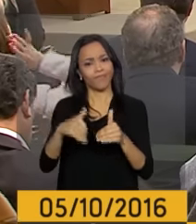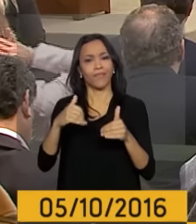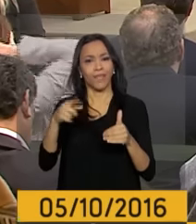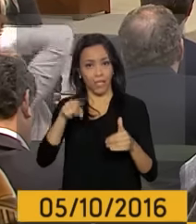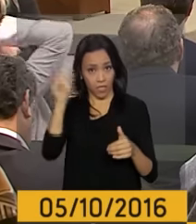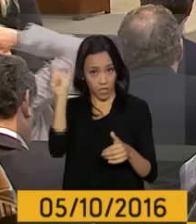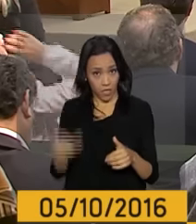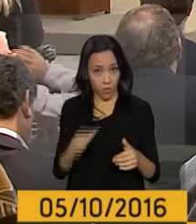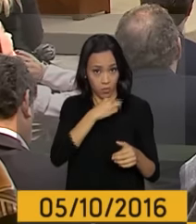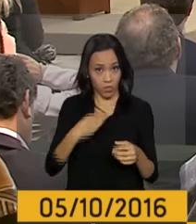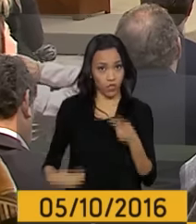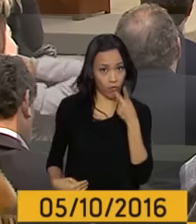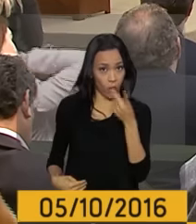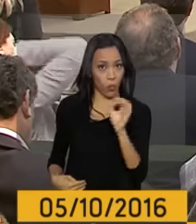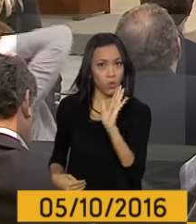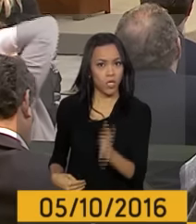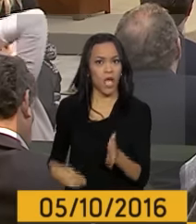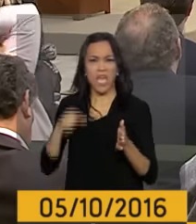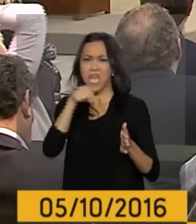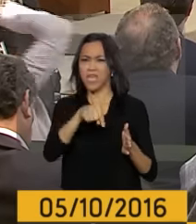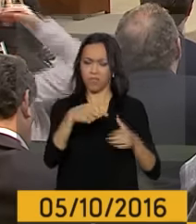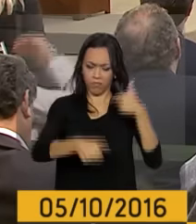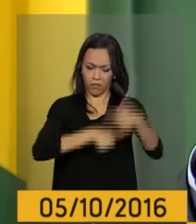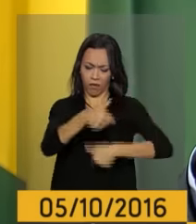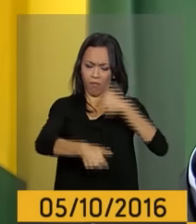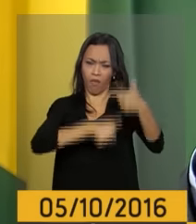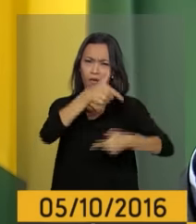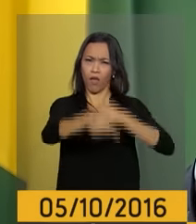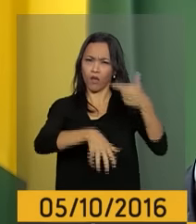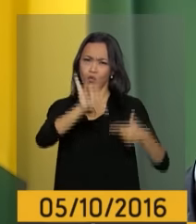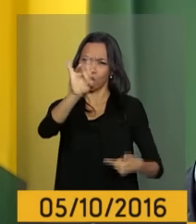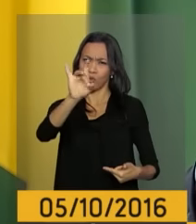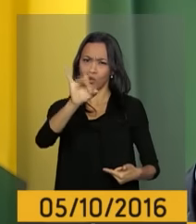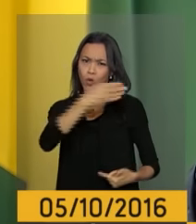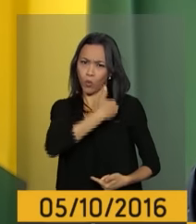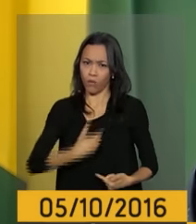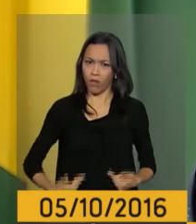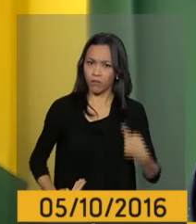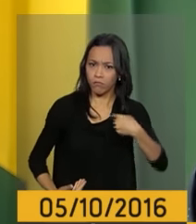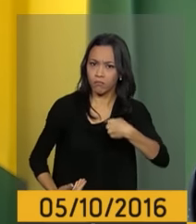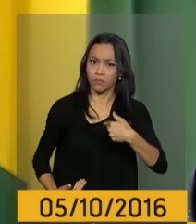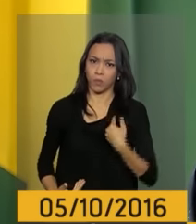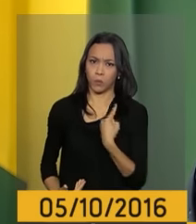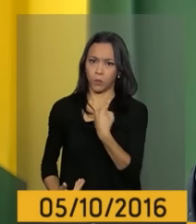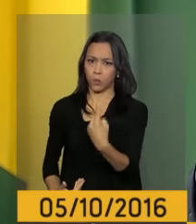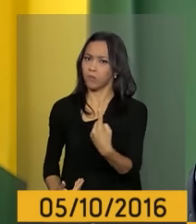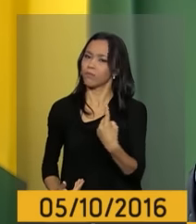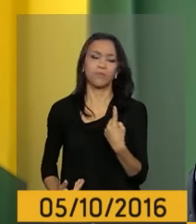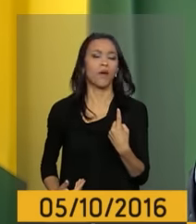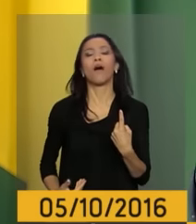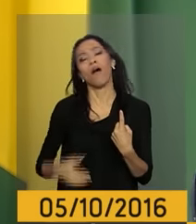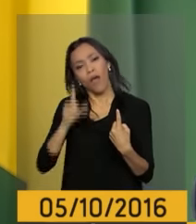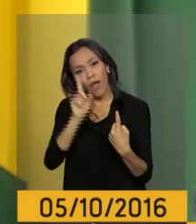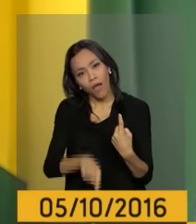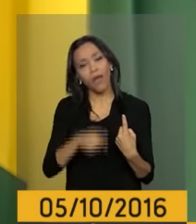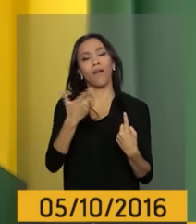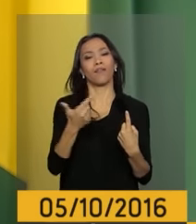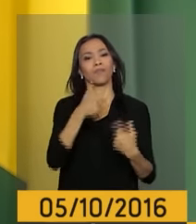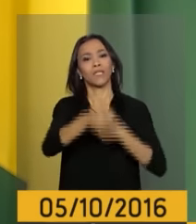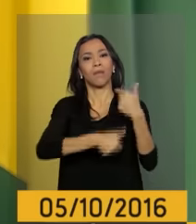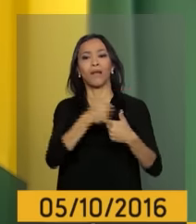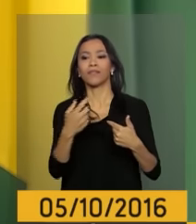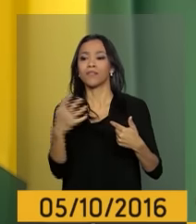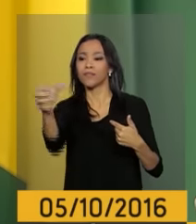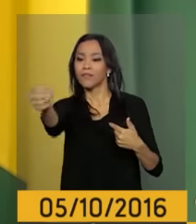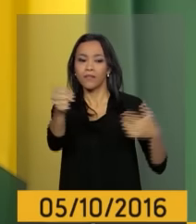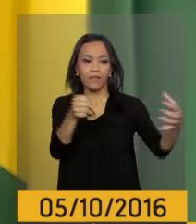Osmar Terra, este não é um trabalho apenas para o poder público, mas é um trabalho que deve conectar-se, deve